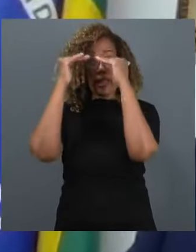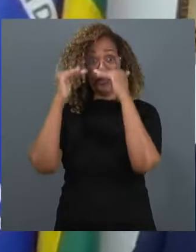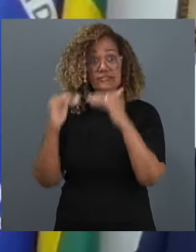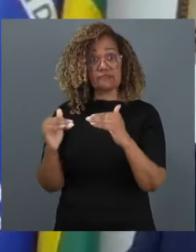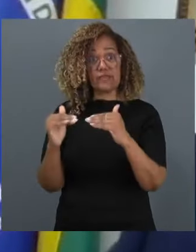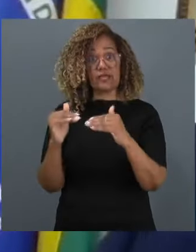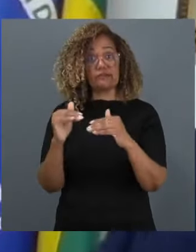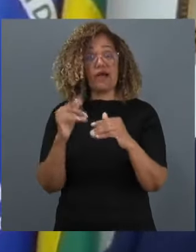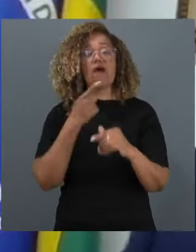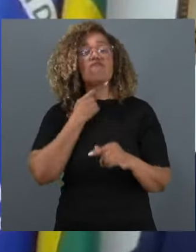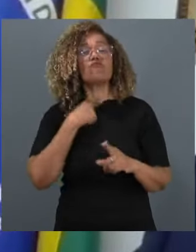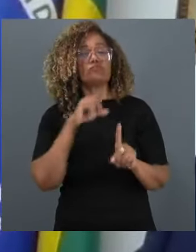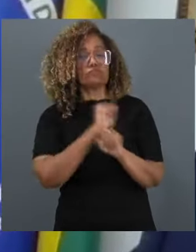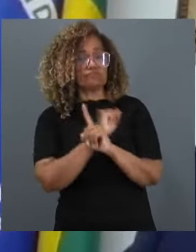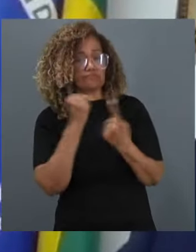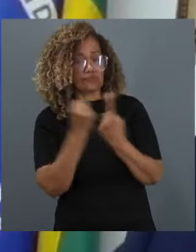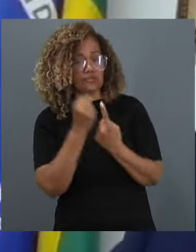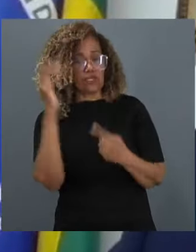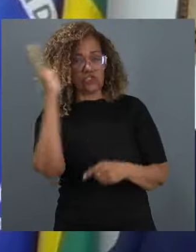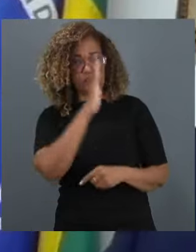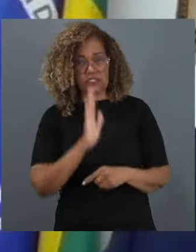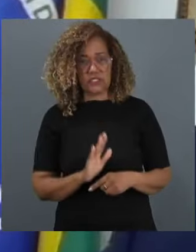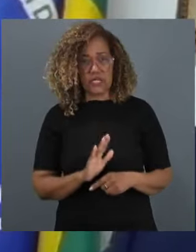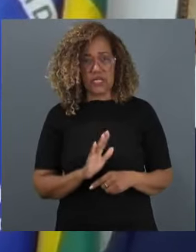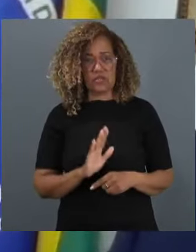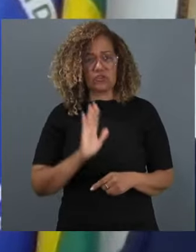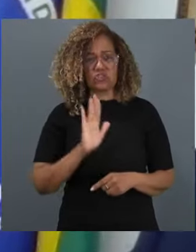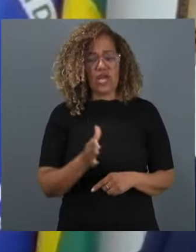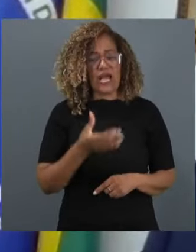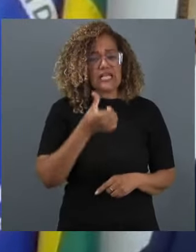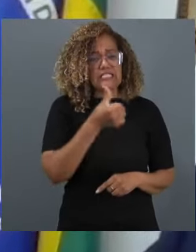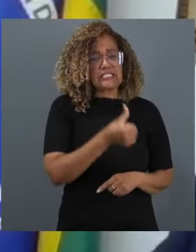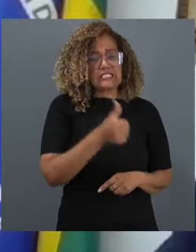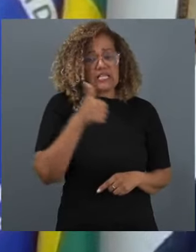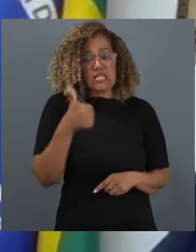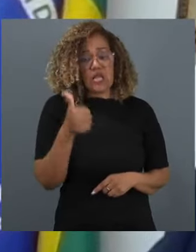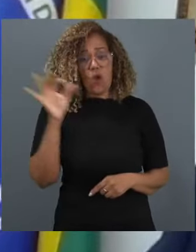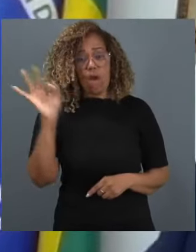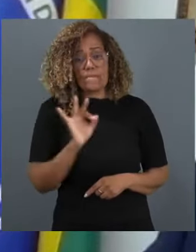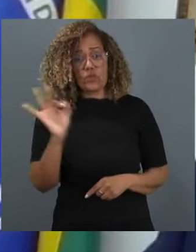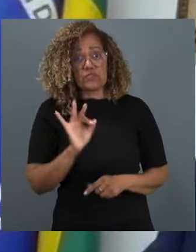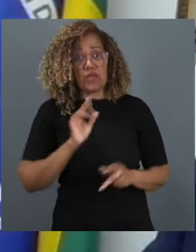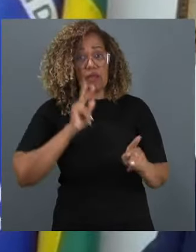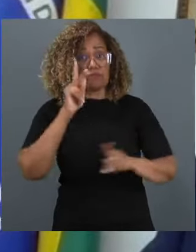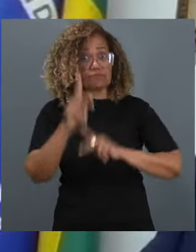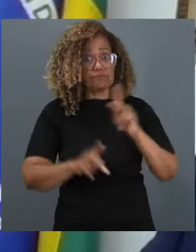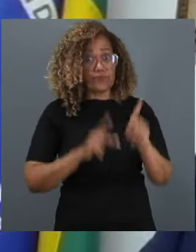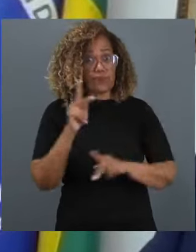da sociedade brasileira, que está 61% da população, presidente.